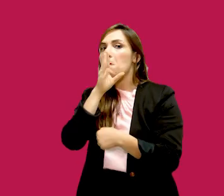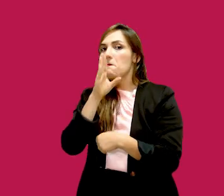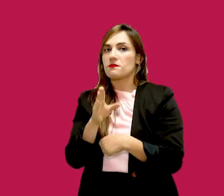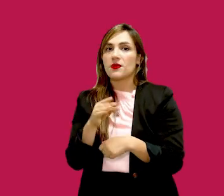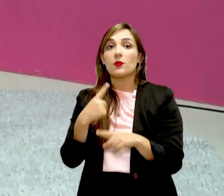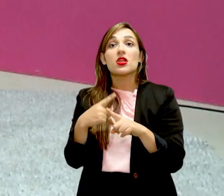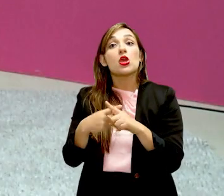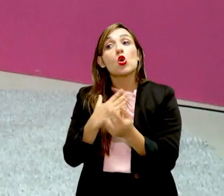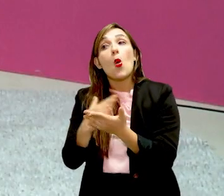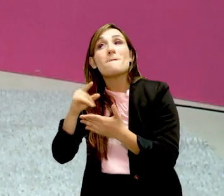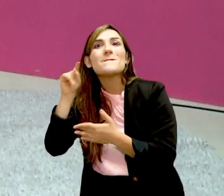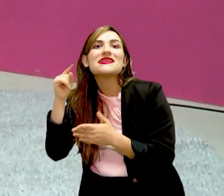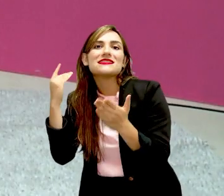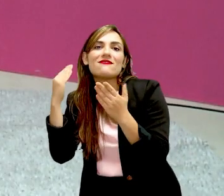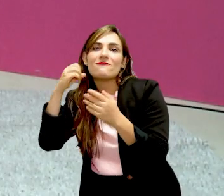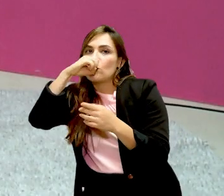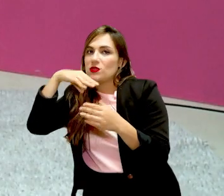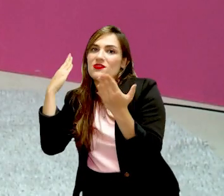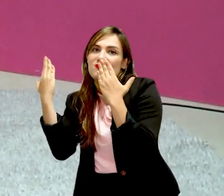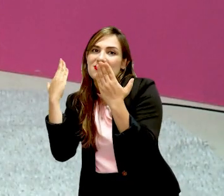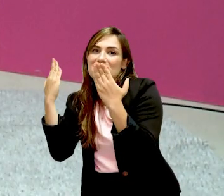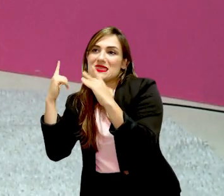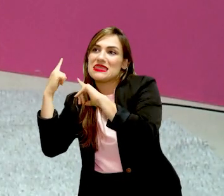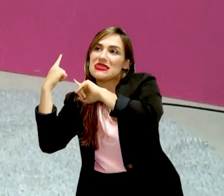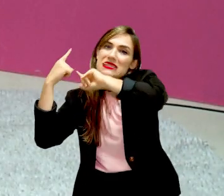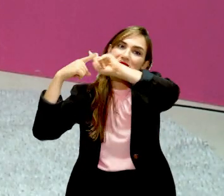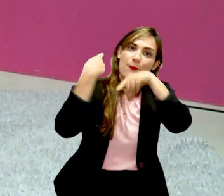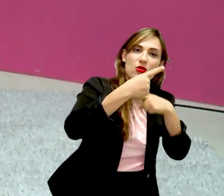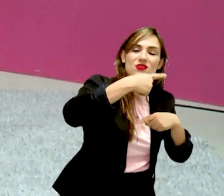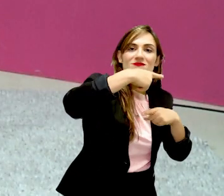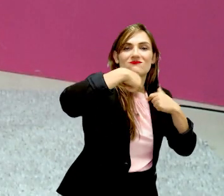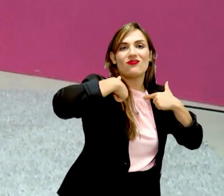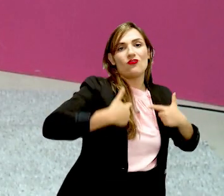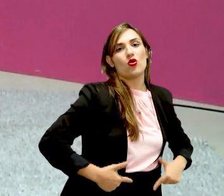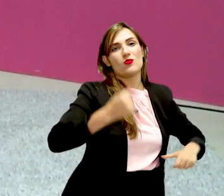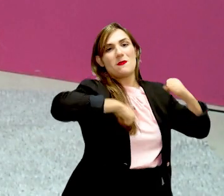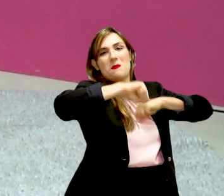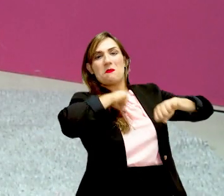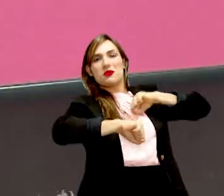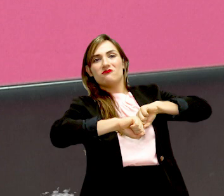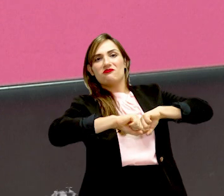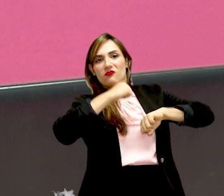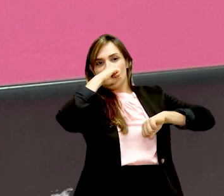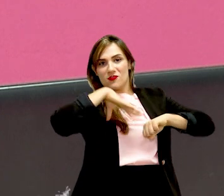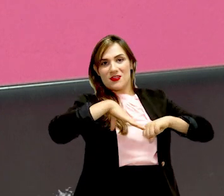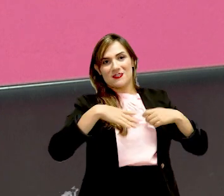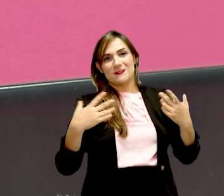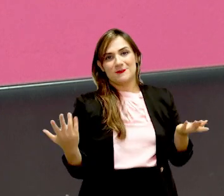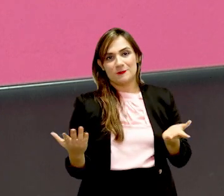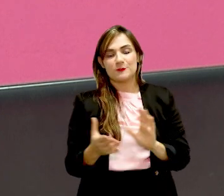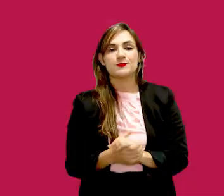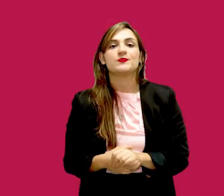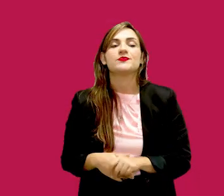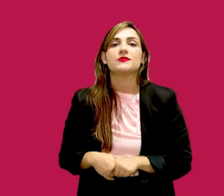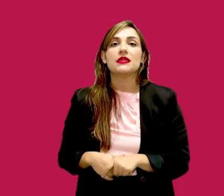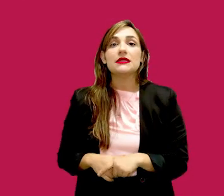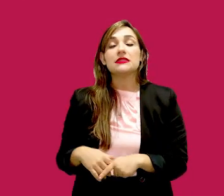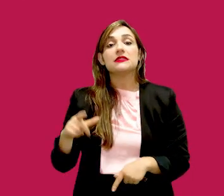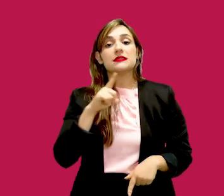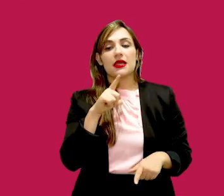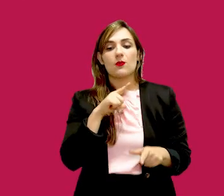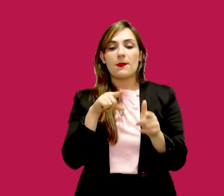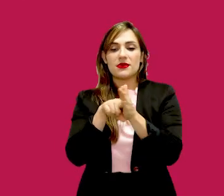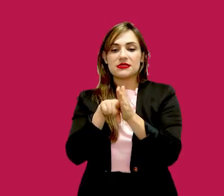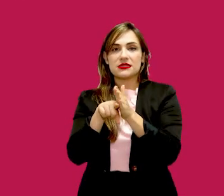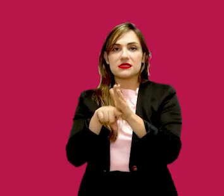violência física. Eu trouxe o resultado de uma pesquisa, a terceira edição da pesquisa Visível e Invisível, que